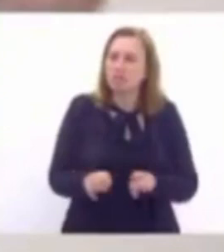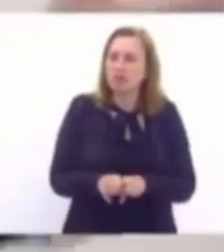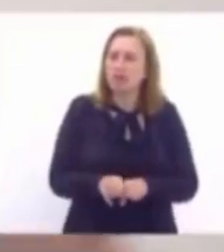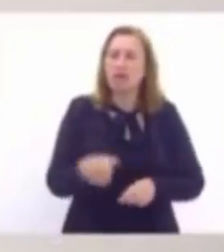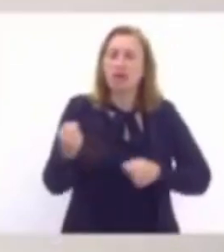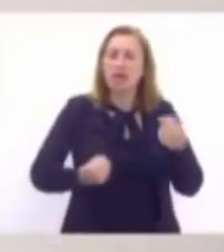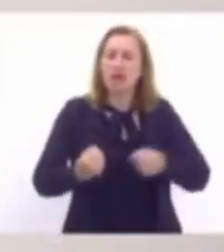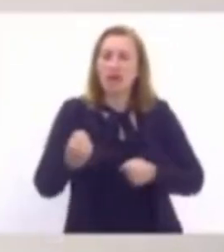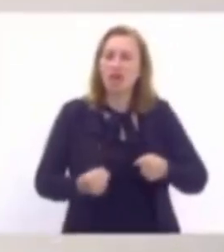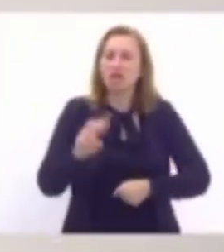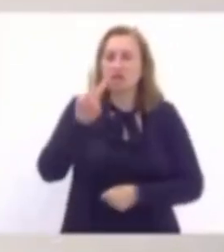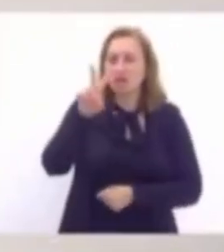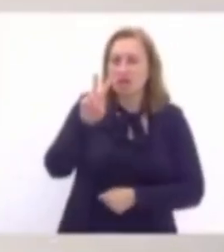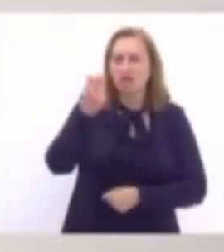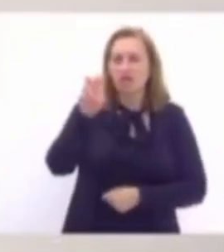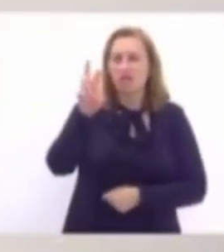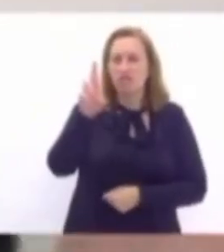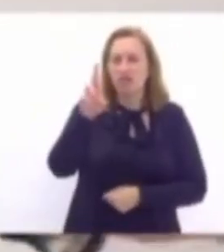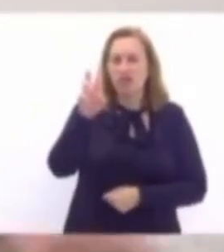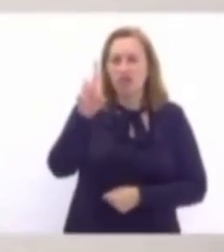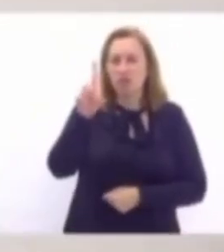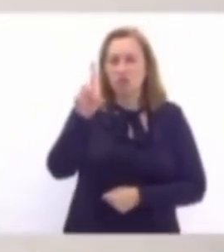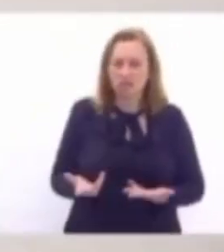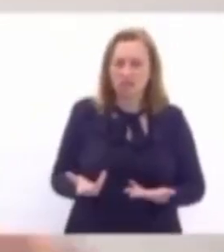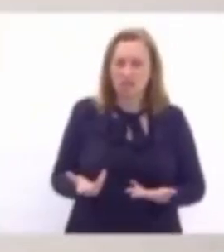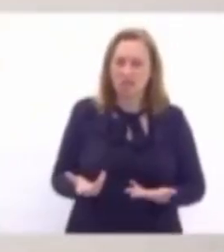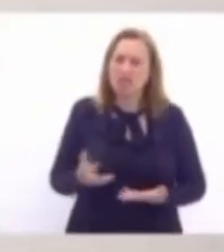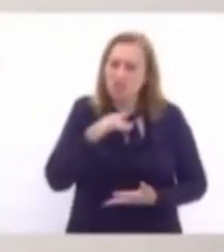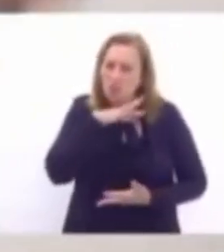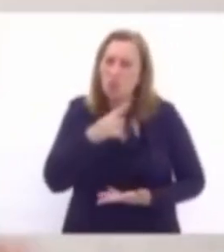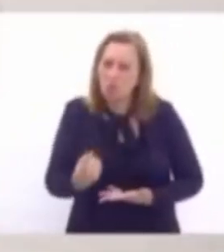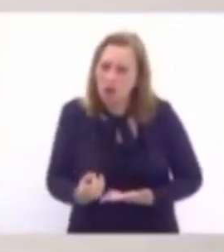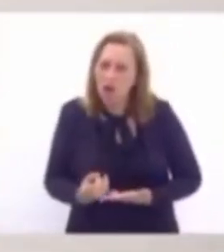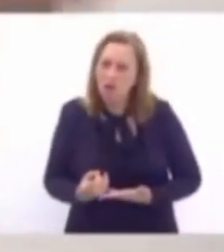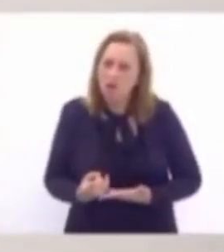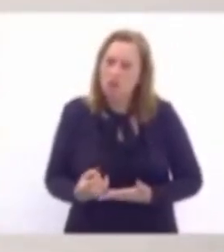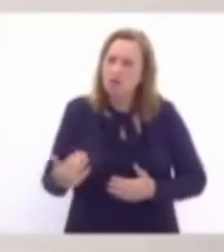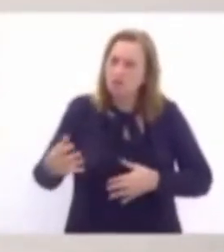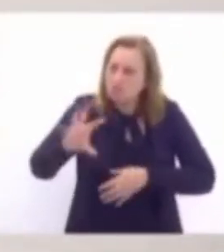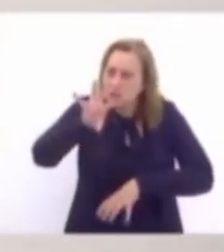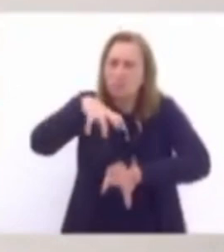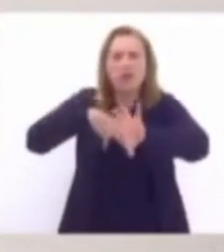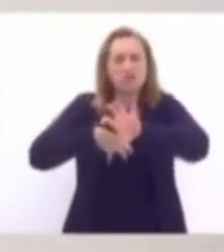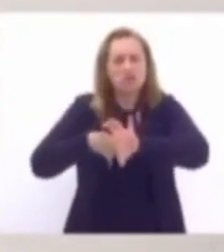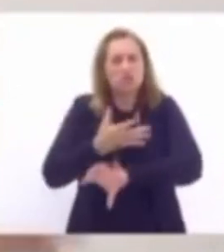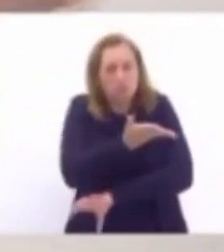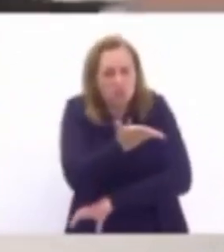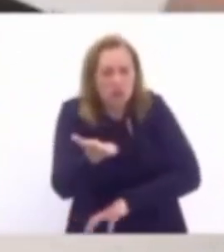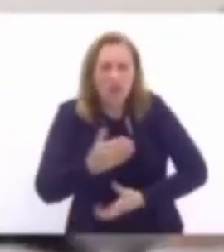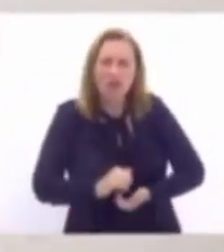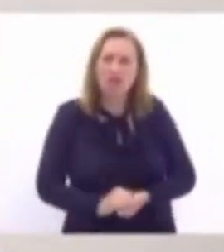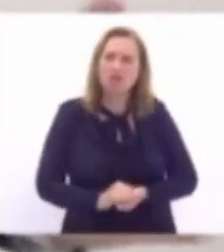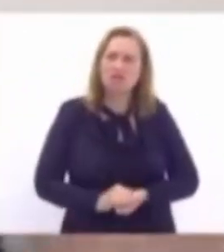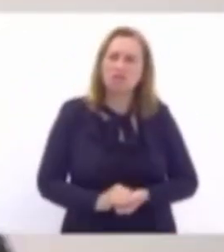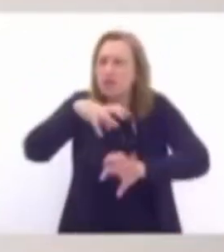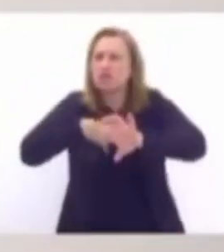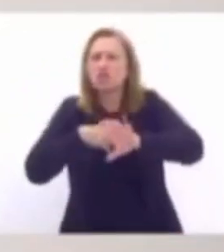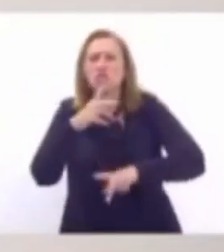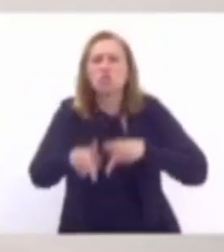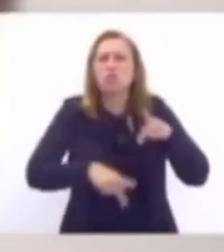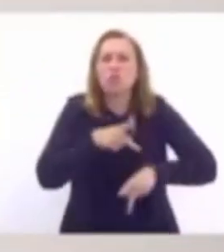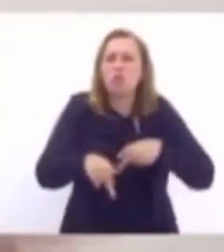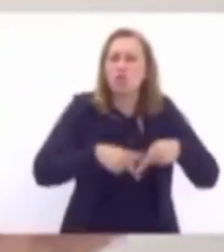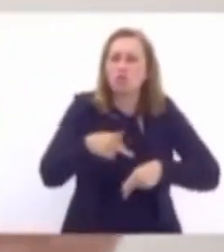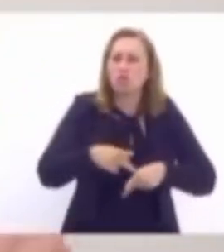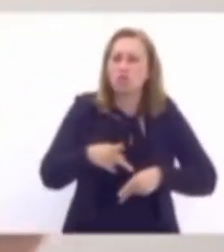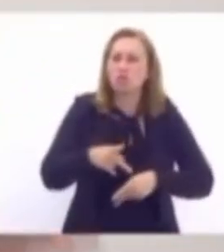tirar as verduras. Tá no vídeo, pô. Isso é normal? Se coloque no lugar deles, tem empatia, pô. Você não tem empatia com o cidadão. O